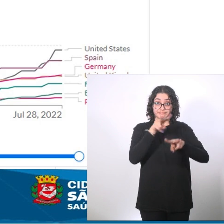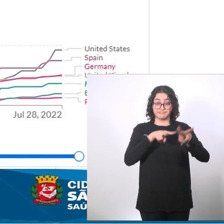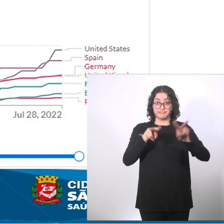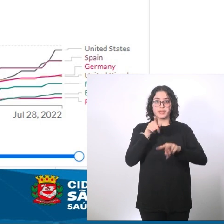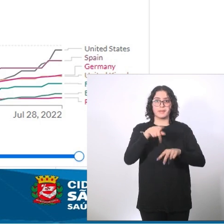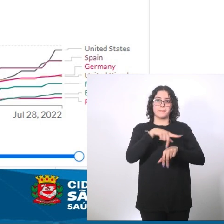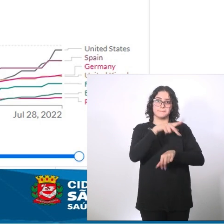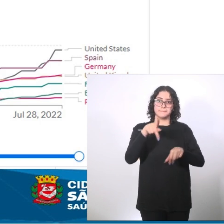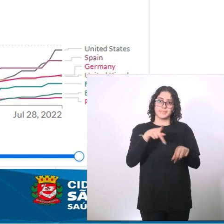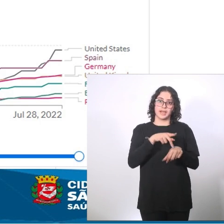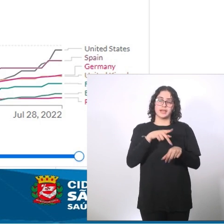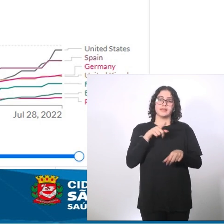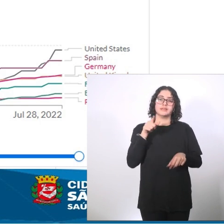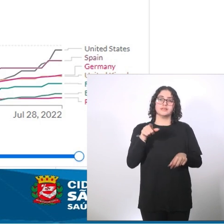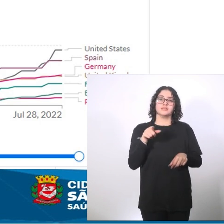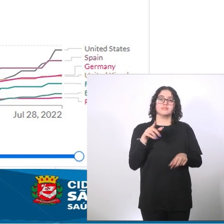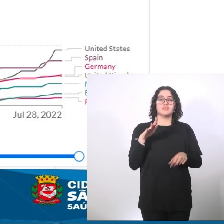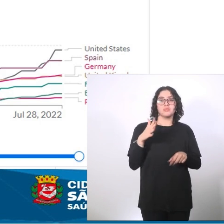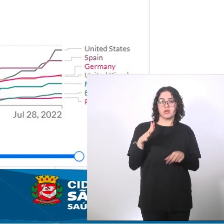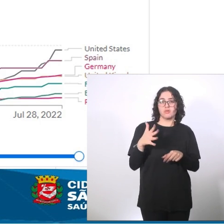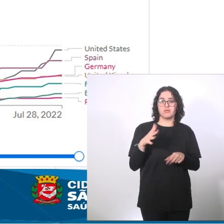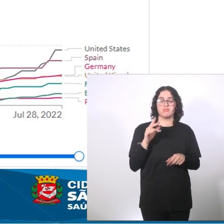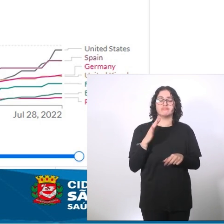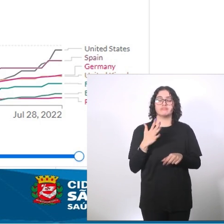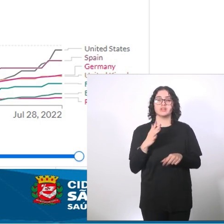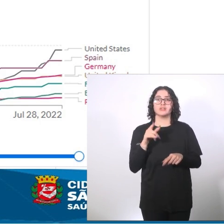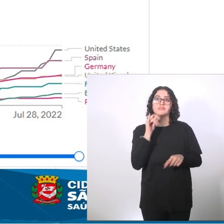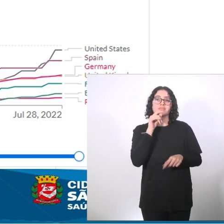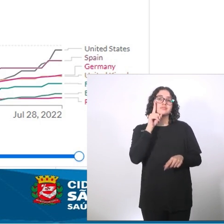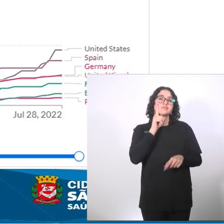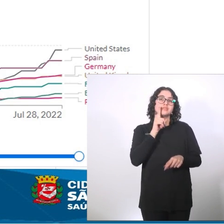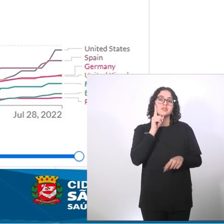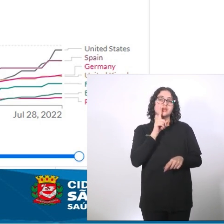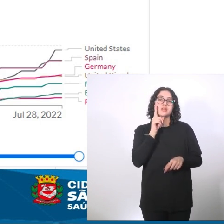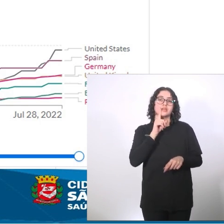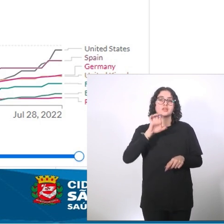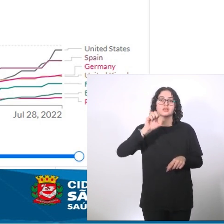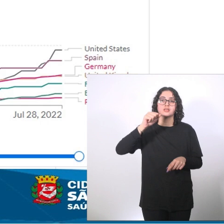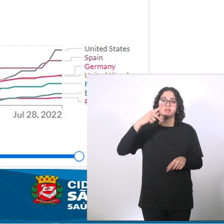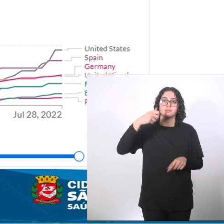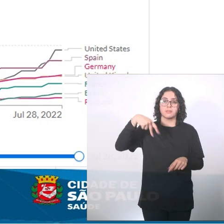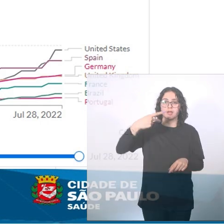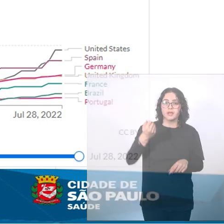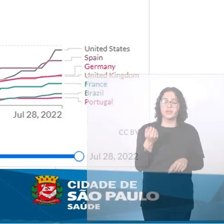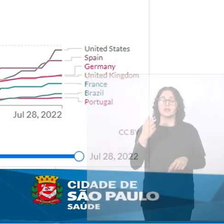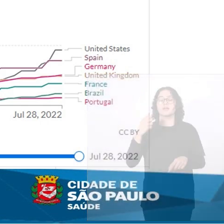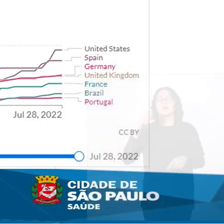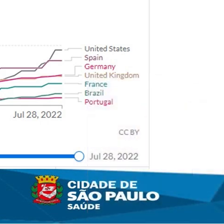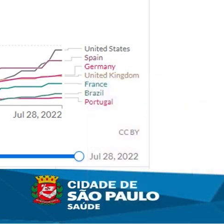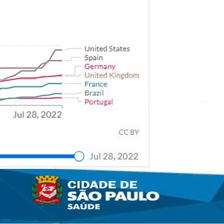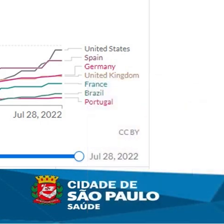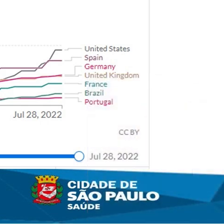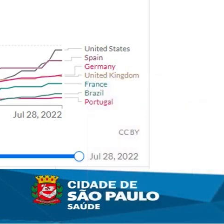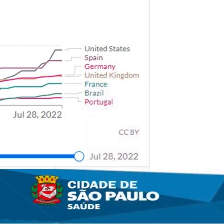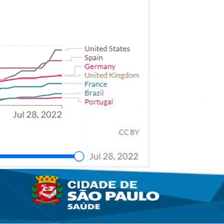países de número de casos absolutos, como Estados Unidos, Espanha, Alemanha,